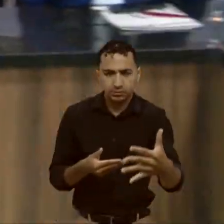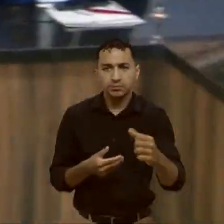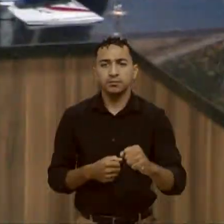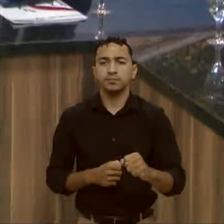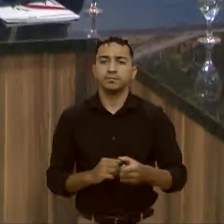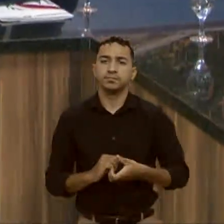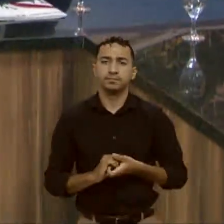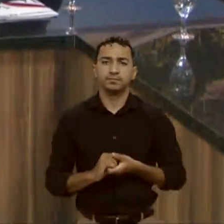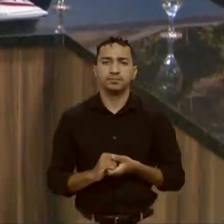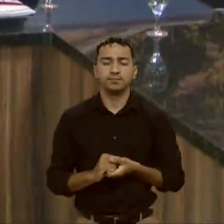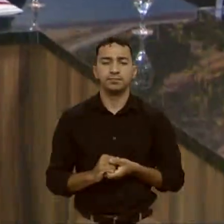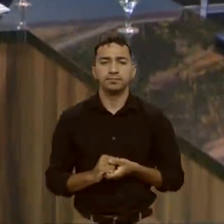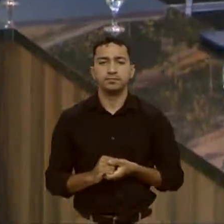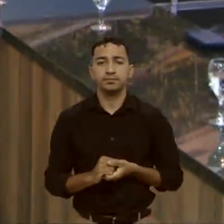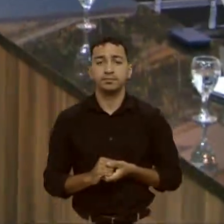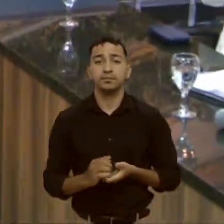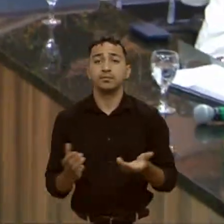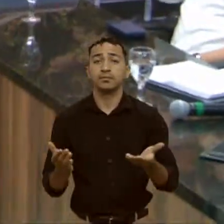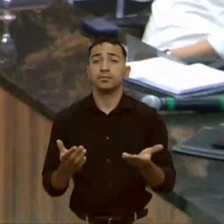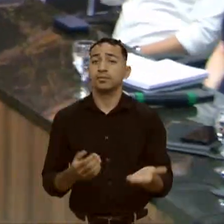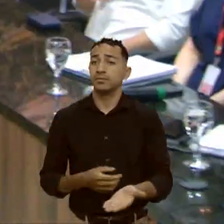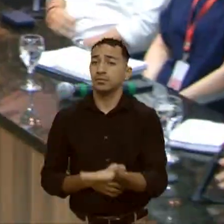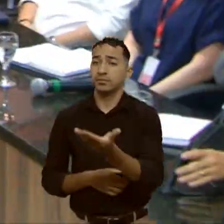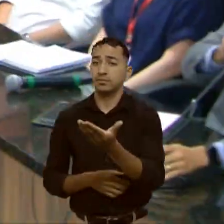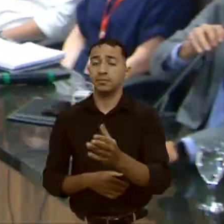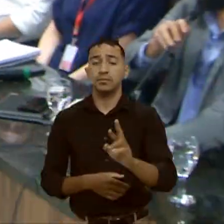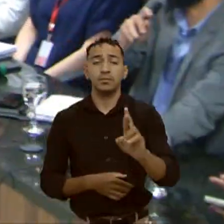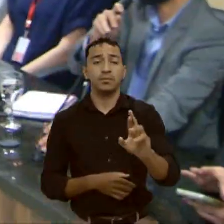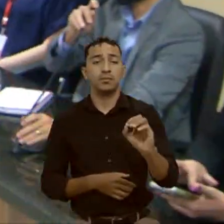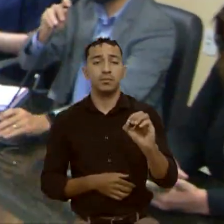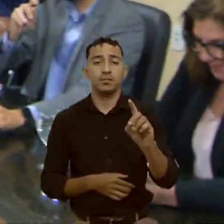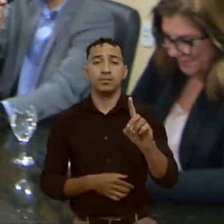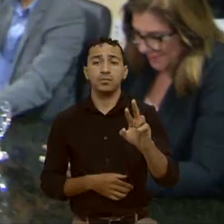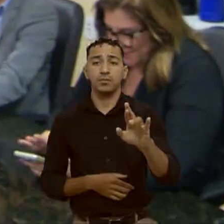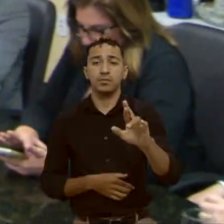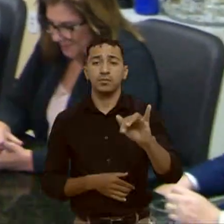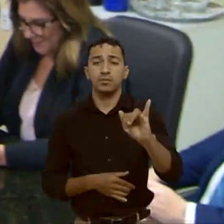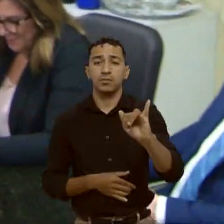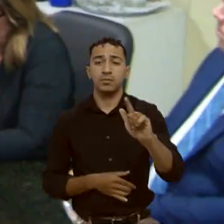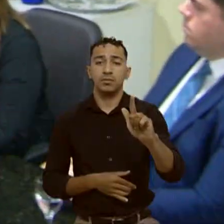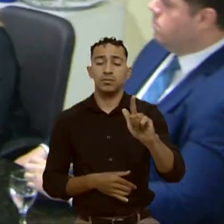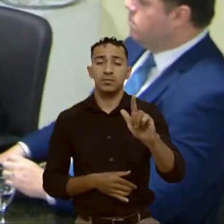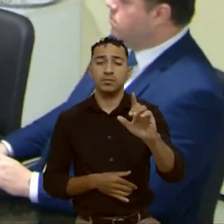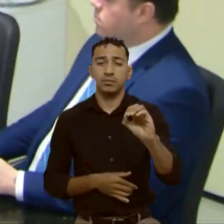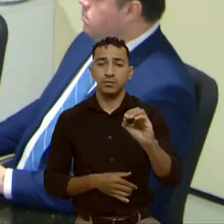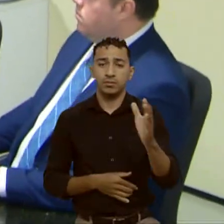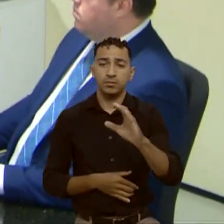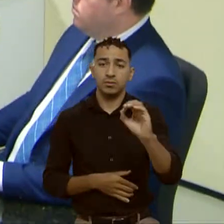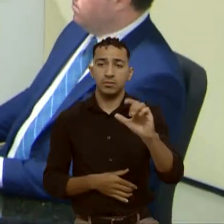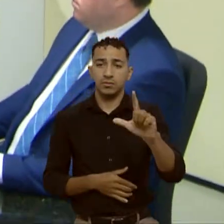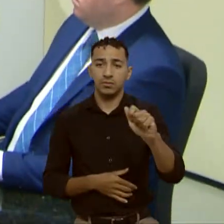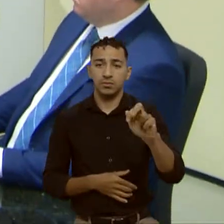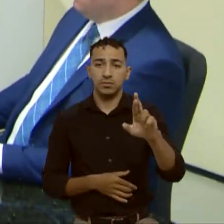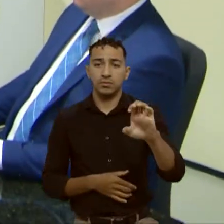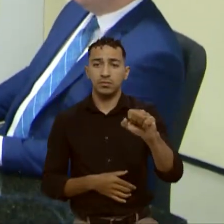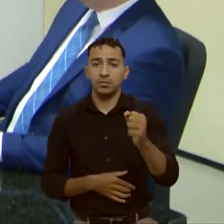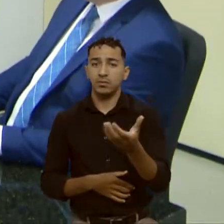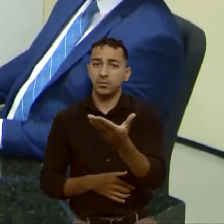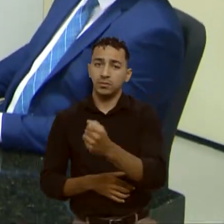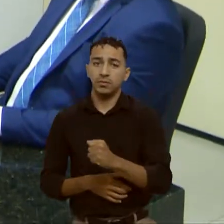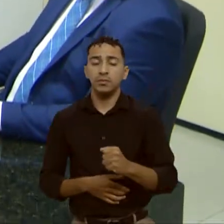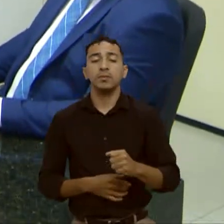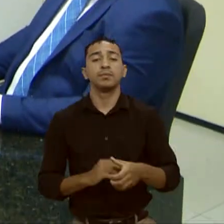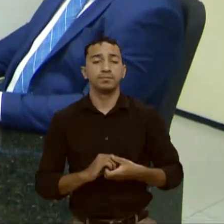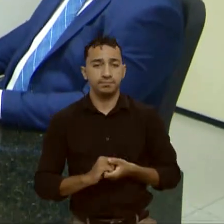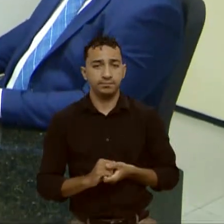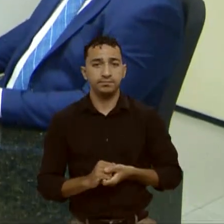eu passar aqui também agora para o Rodrigo Colares, que também está aqui representando o nosso PROCON da Assembleia Legislativa, que eu mesmo já